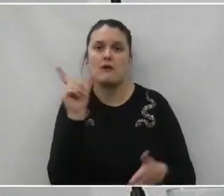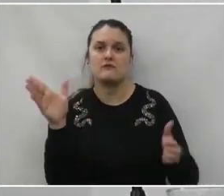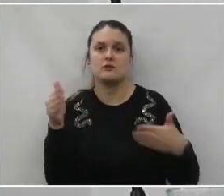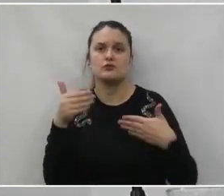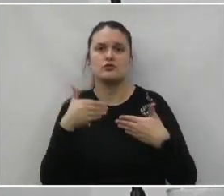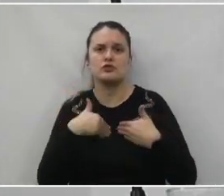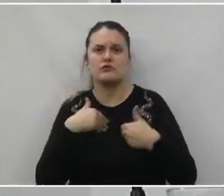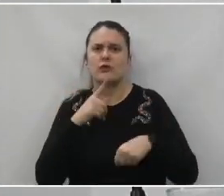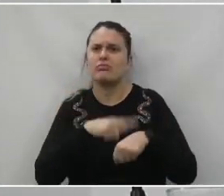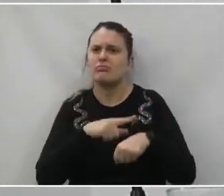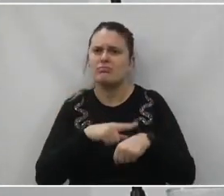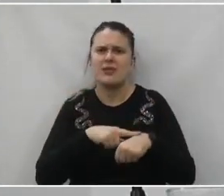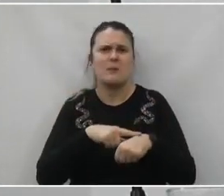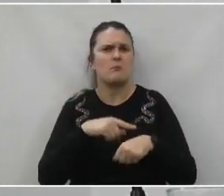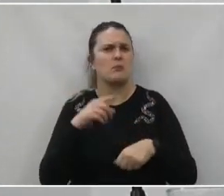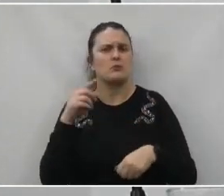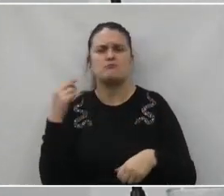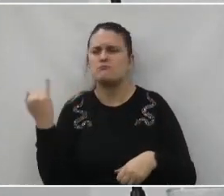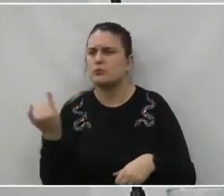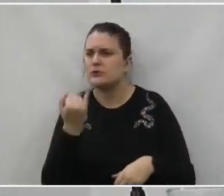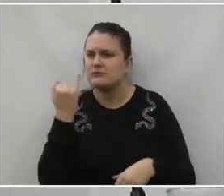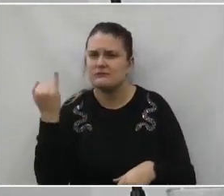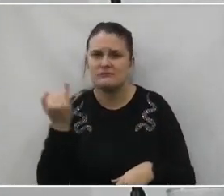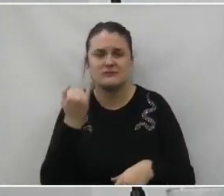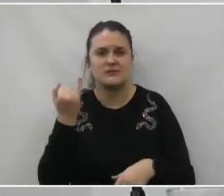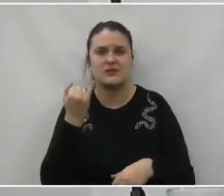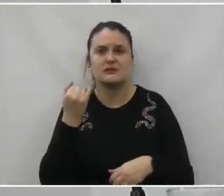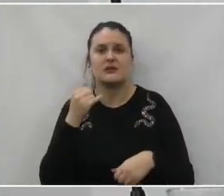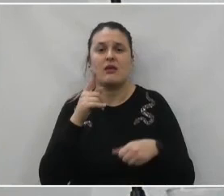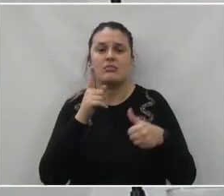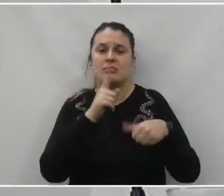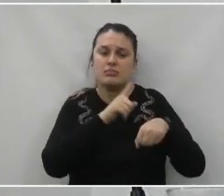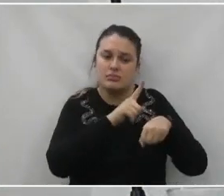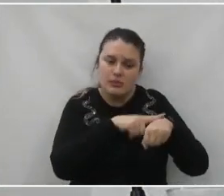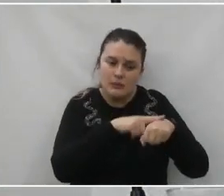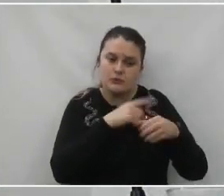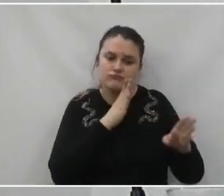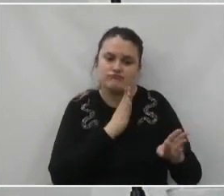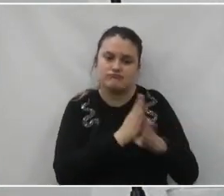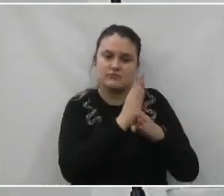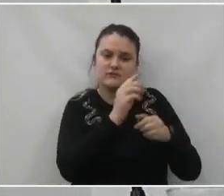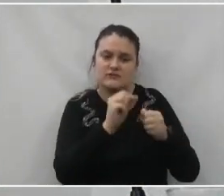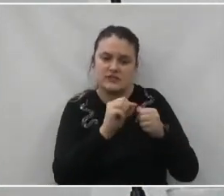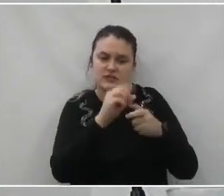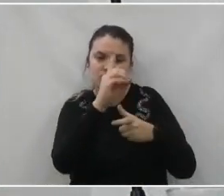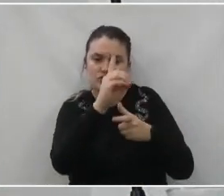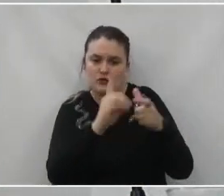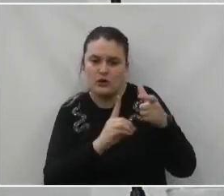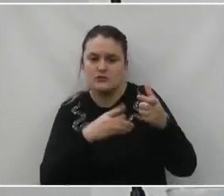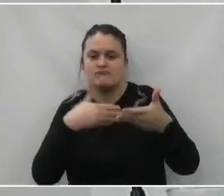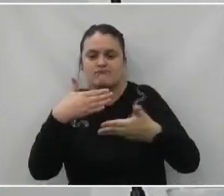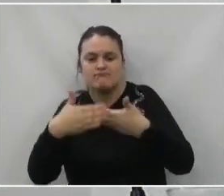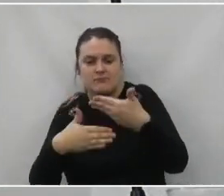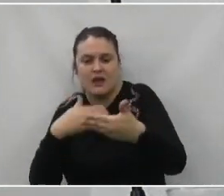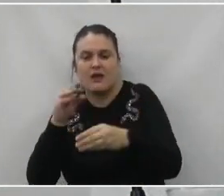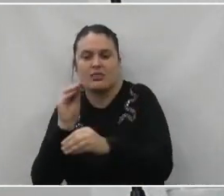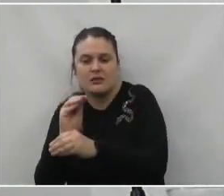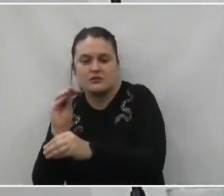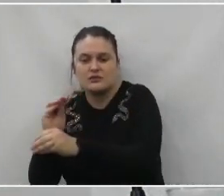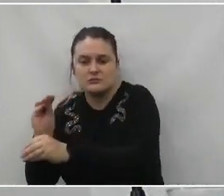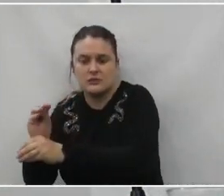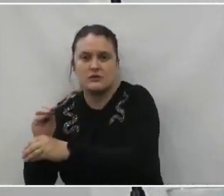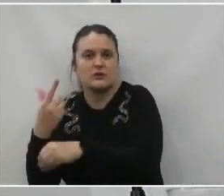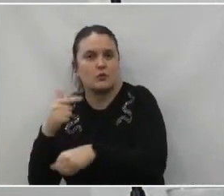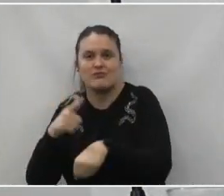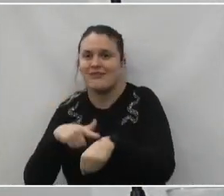minuto é precioso, do momento do diagnóstico até o passo seguinte, que são as intervenções. Não